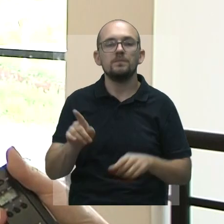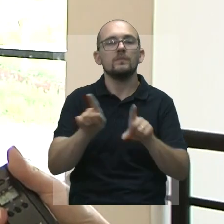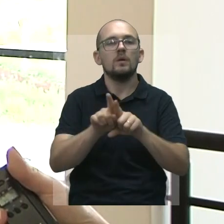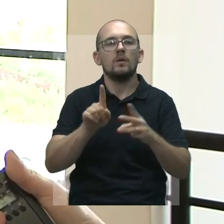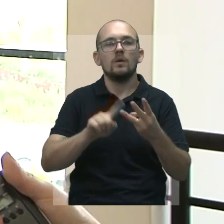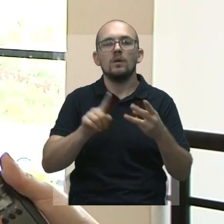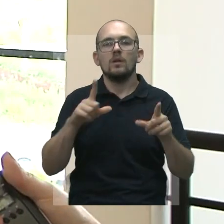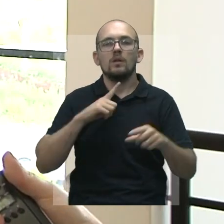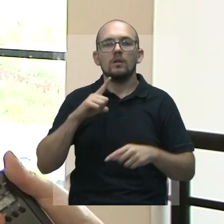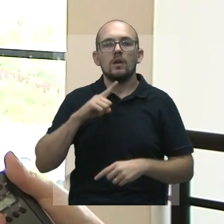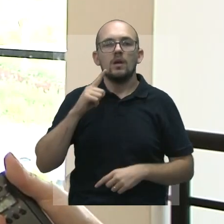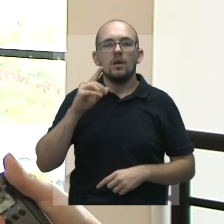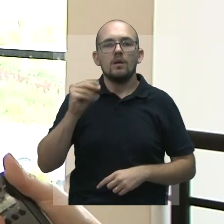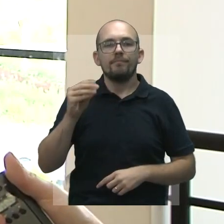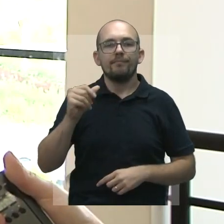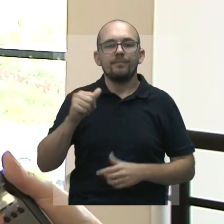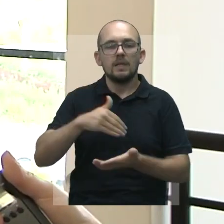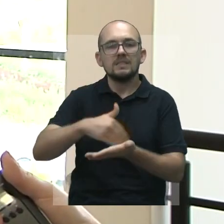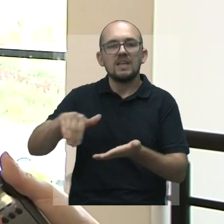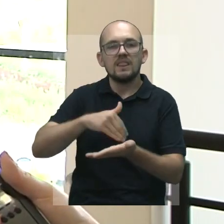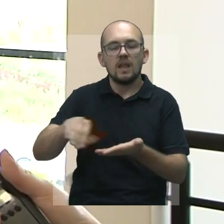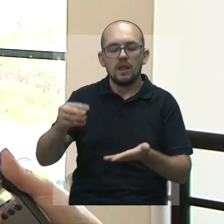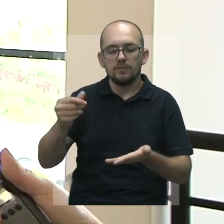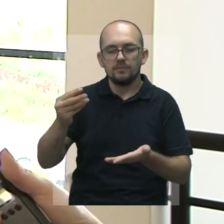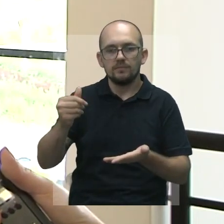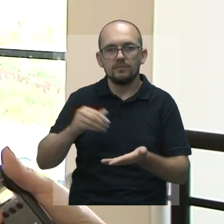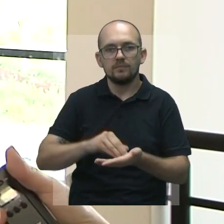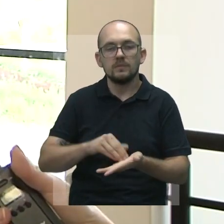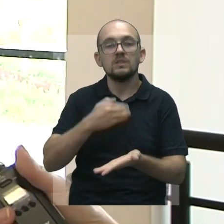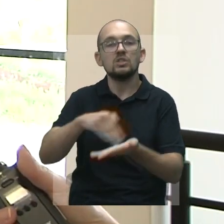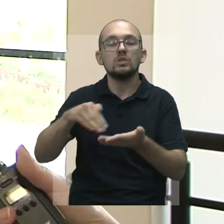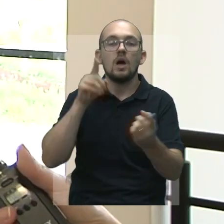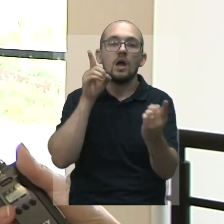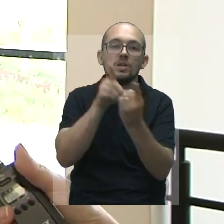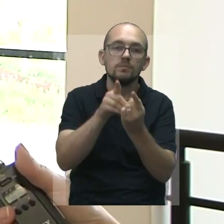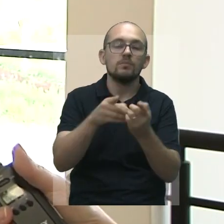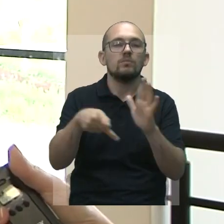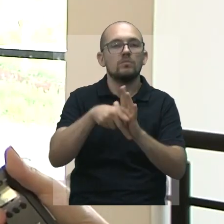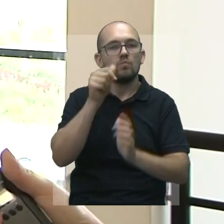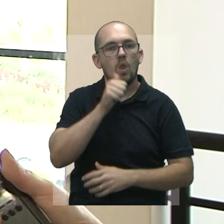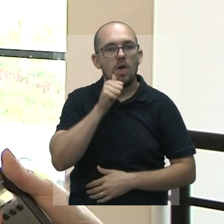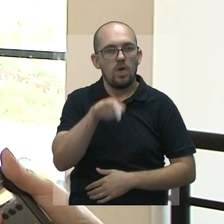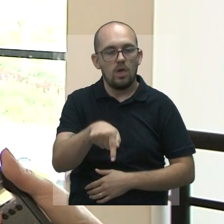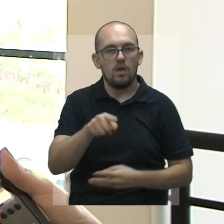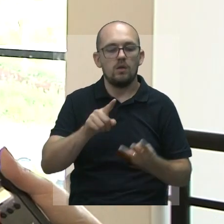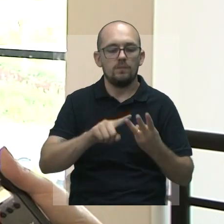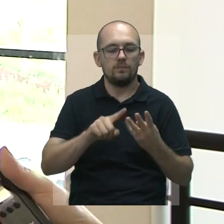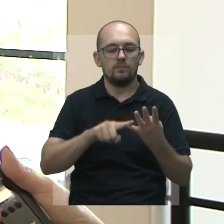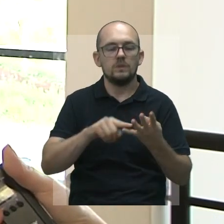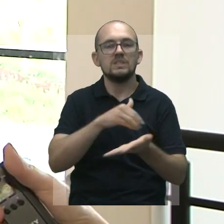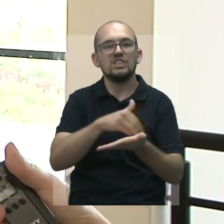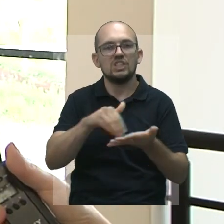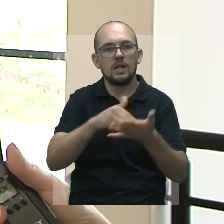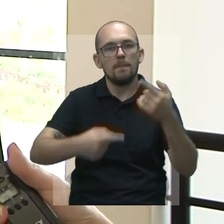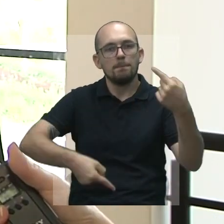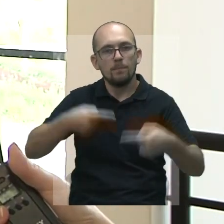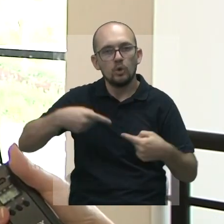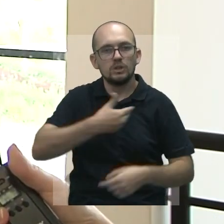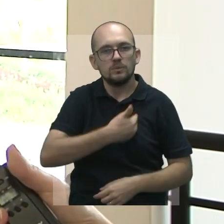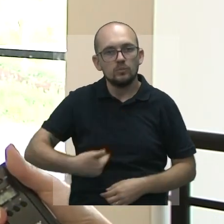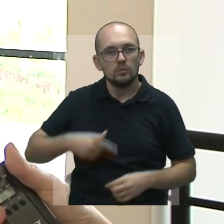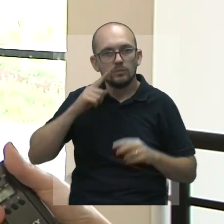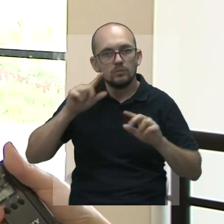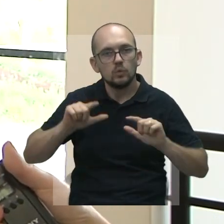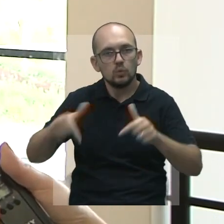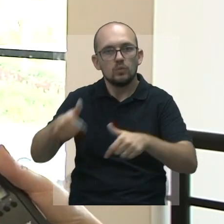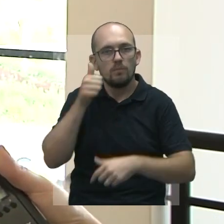aí a Secretaria de Atendimento às Mulheres, a Secretaria de Políticas Públicas em Defesa